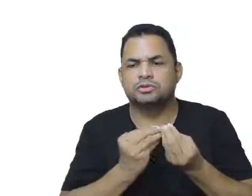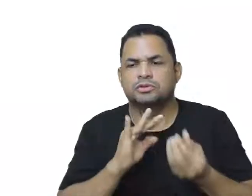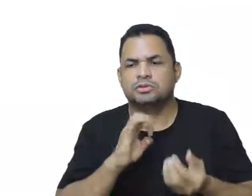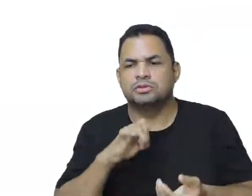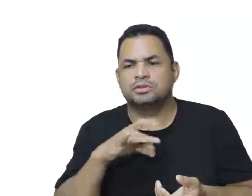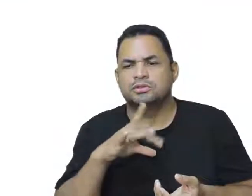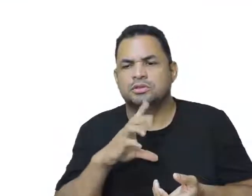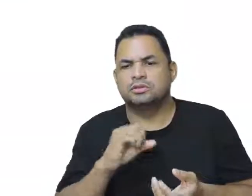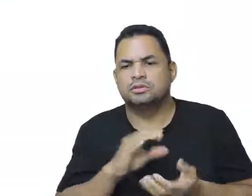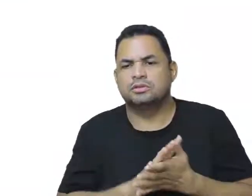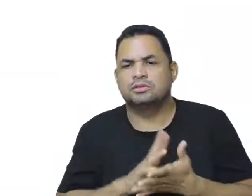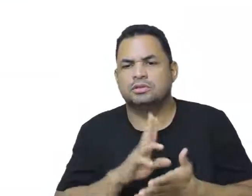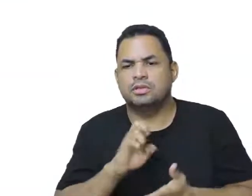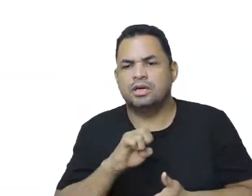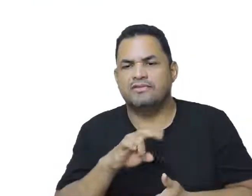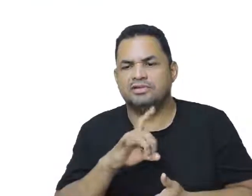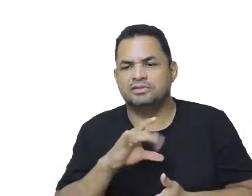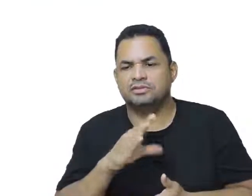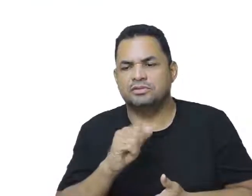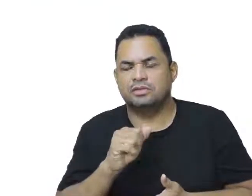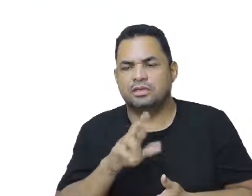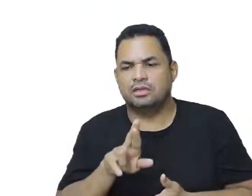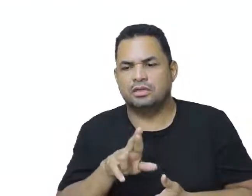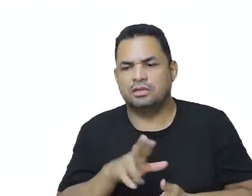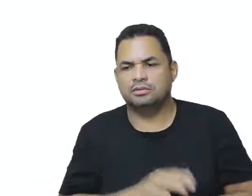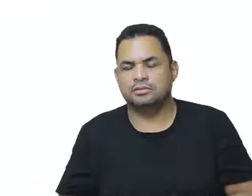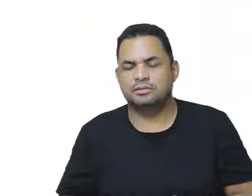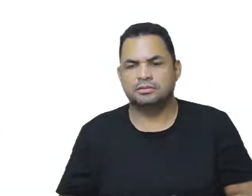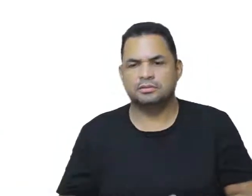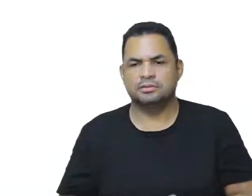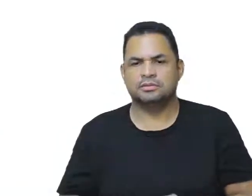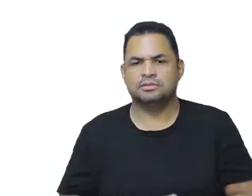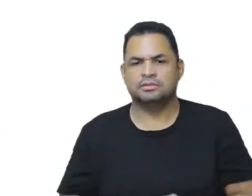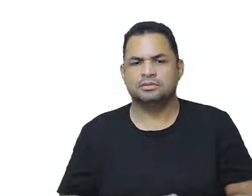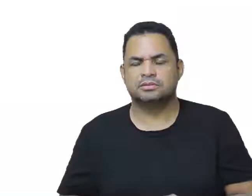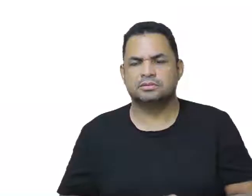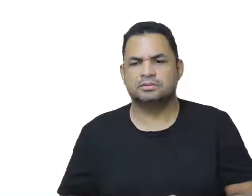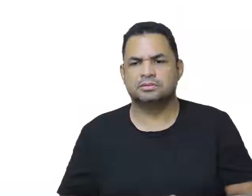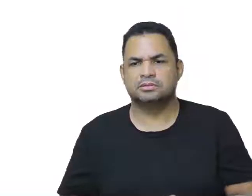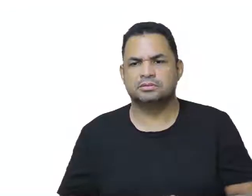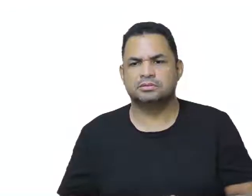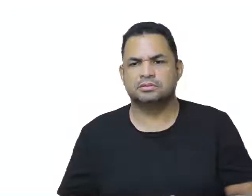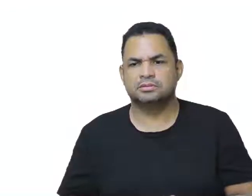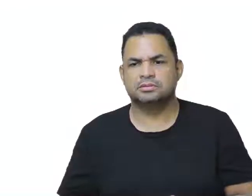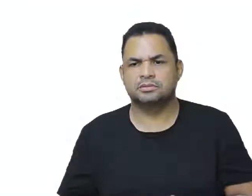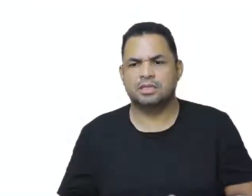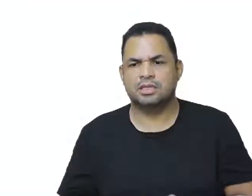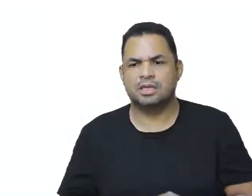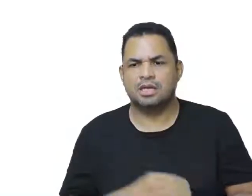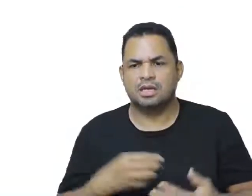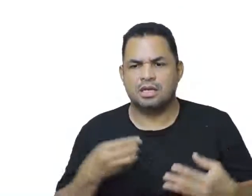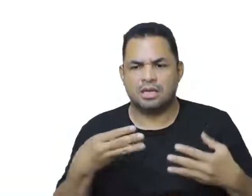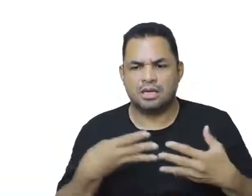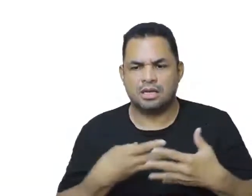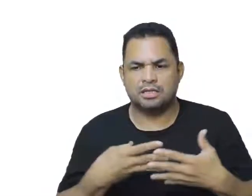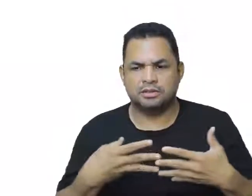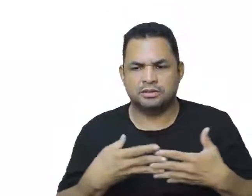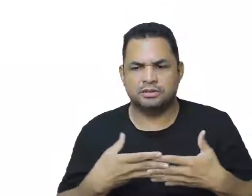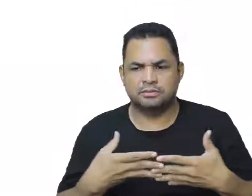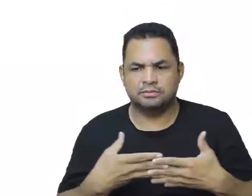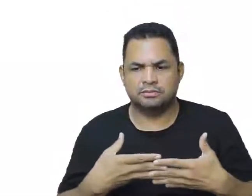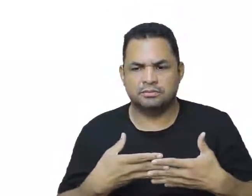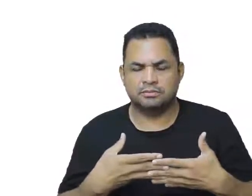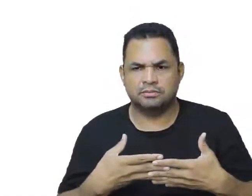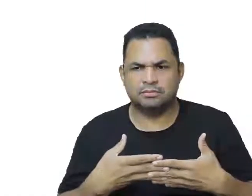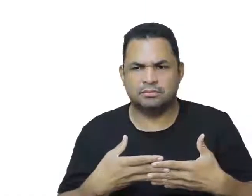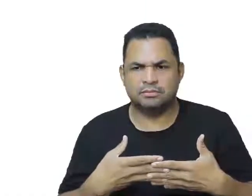é avascular. Vocês conseguem perceber que são células que se encaixam, digamos assim, perfeitamente.